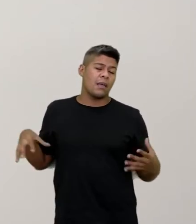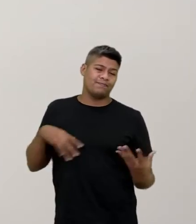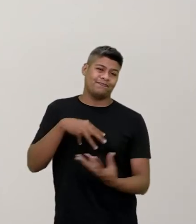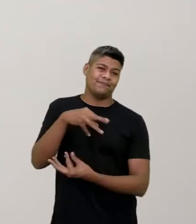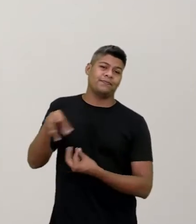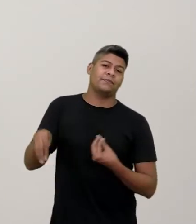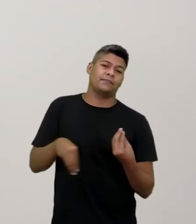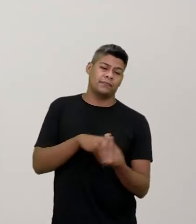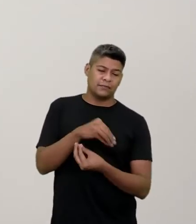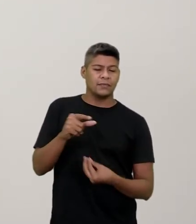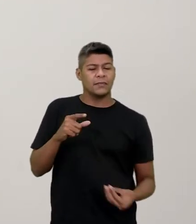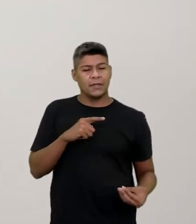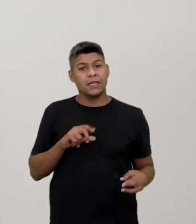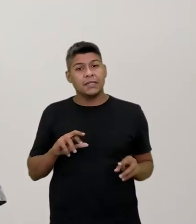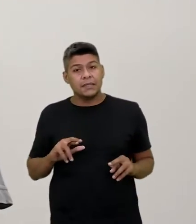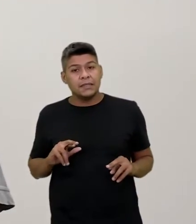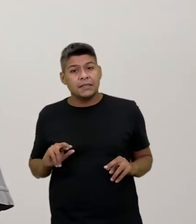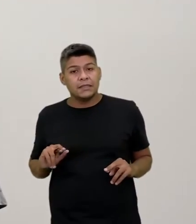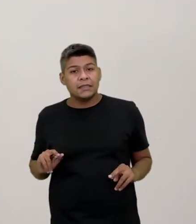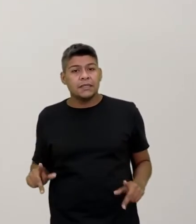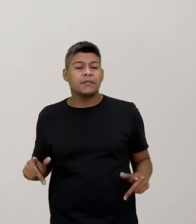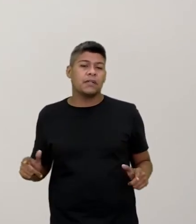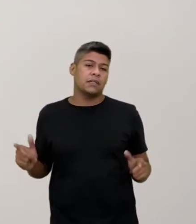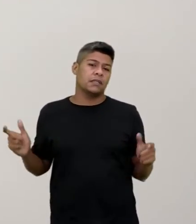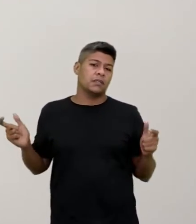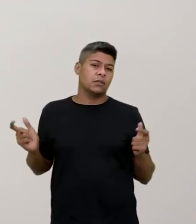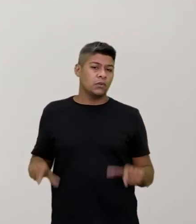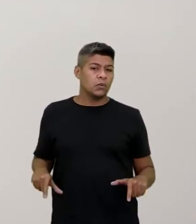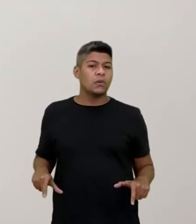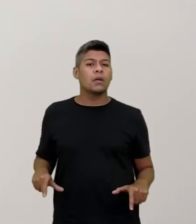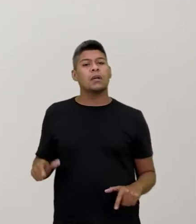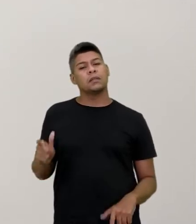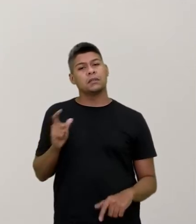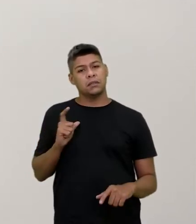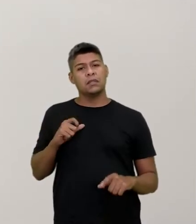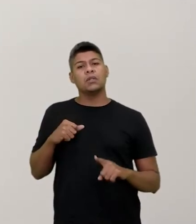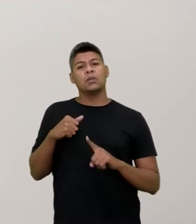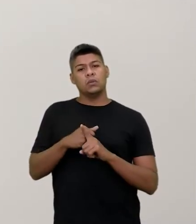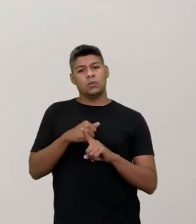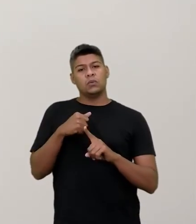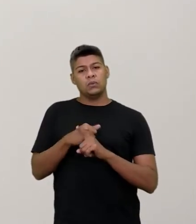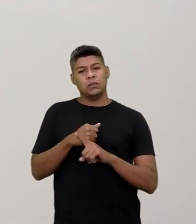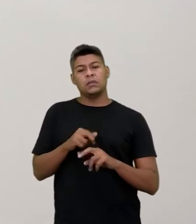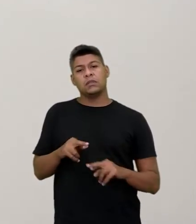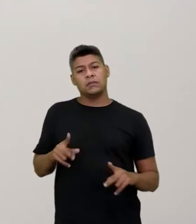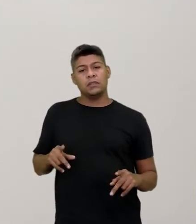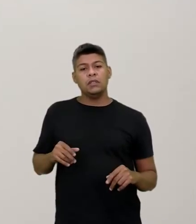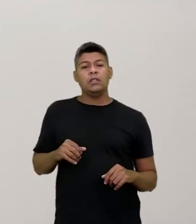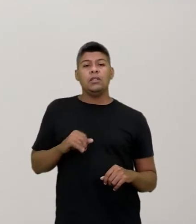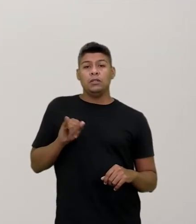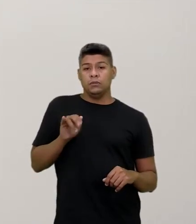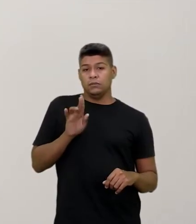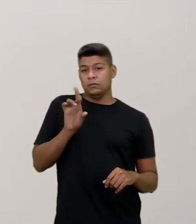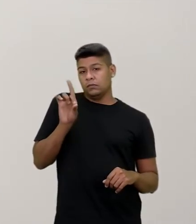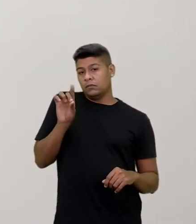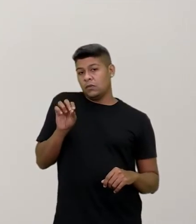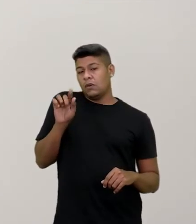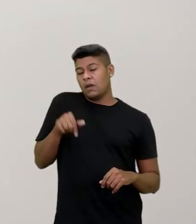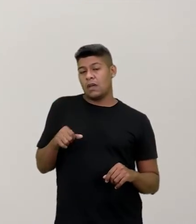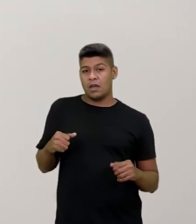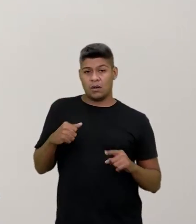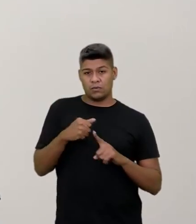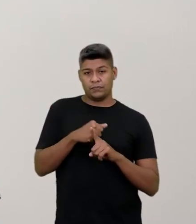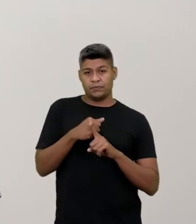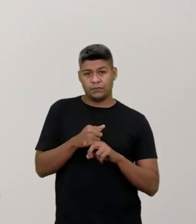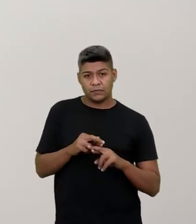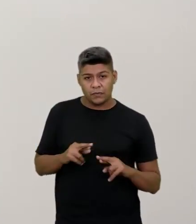muitas diferenças, né? E em diferentes lugares nasceram diferentes lutas. O judô, o karatê são lutas diferentes que